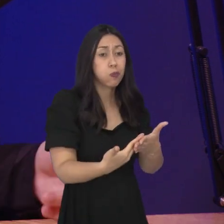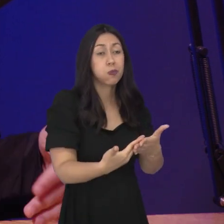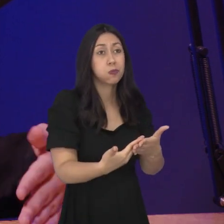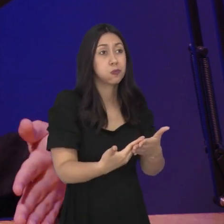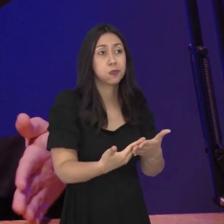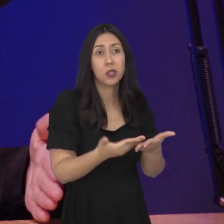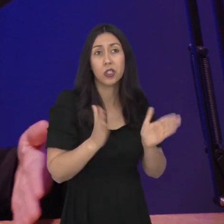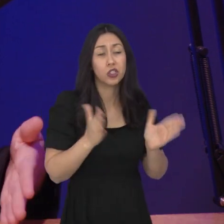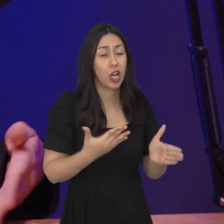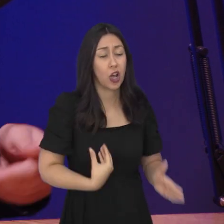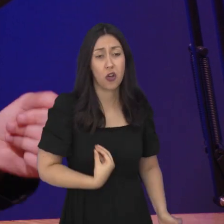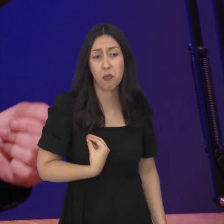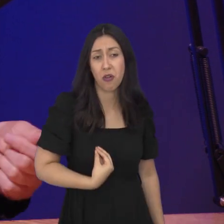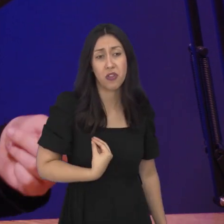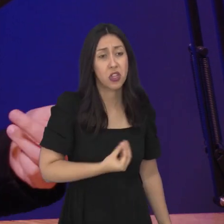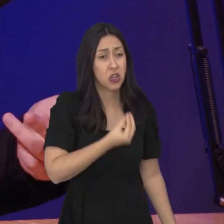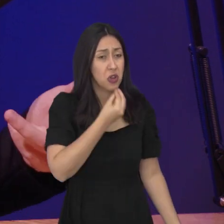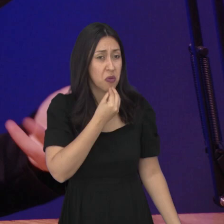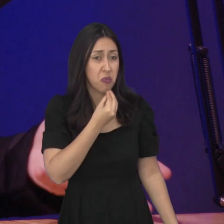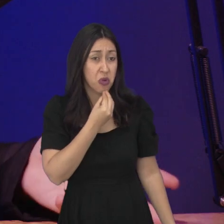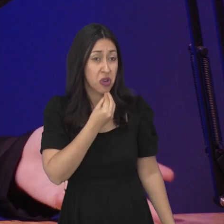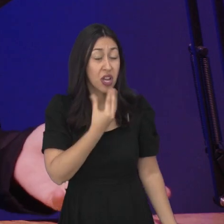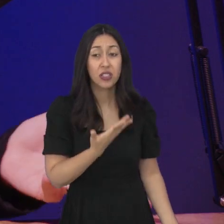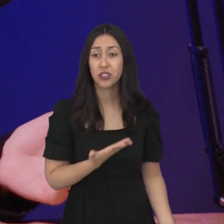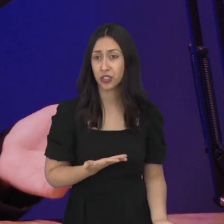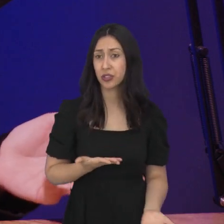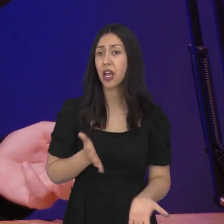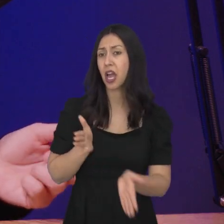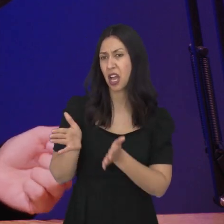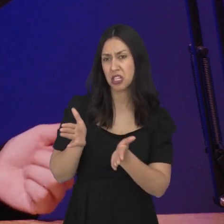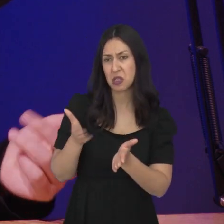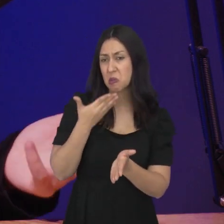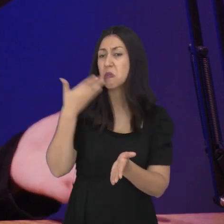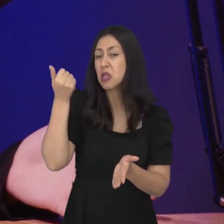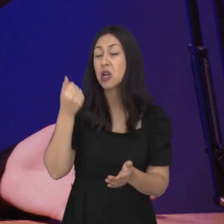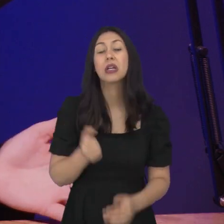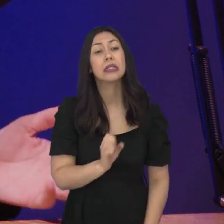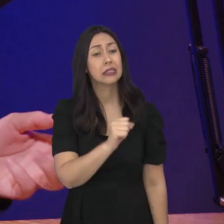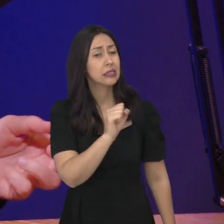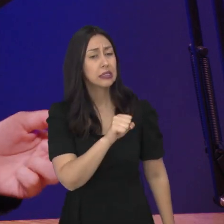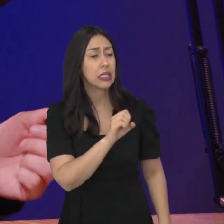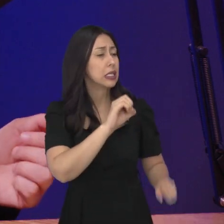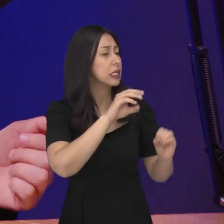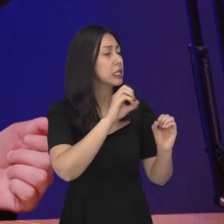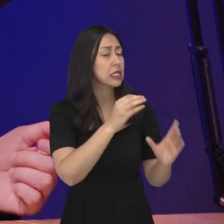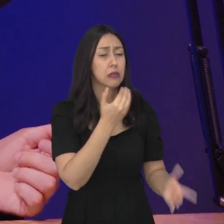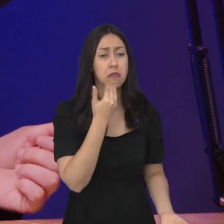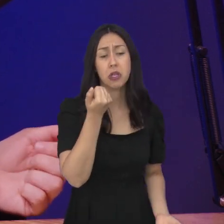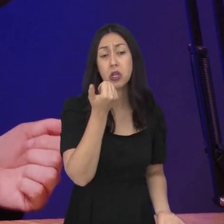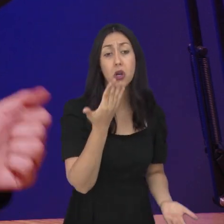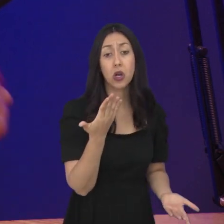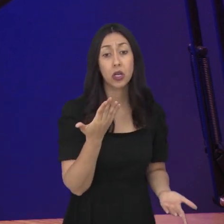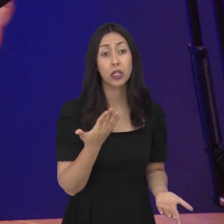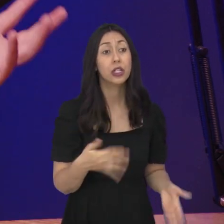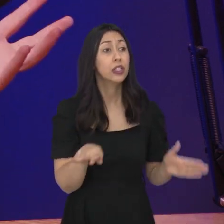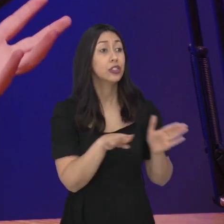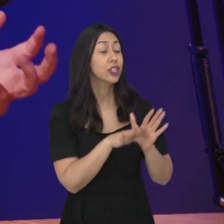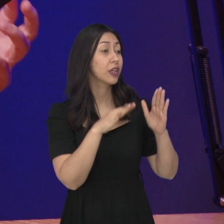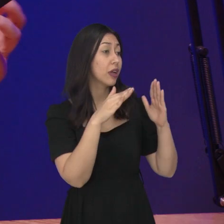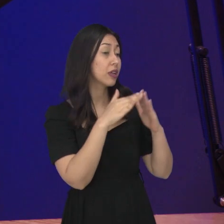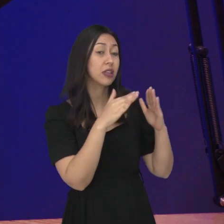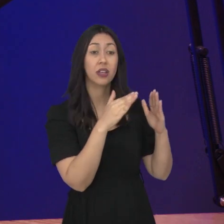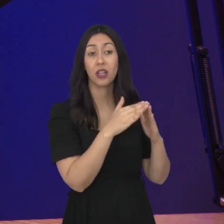uma vida, né, com um Acesso à ensino, educação exato, com melhor, um ensino tal. melhor. A pessoa, assim, ela vai chegar em